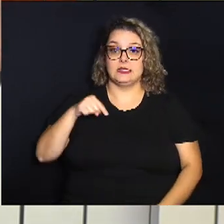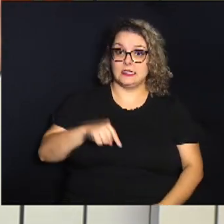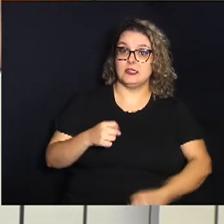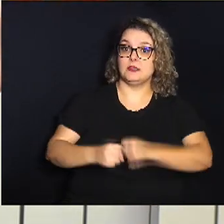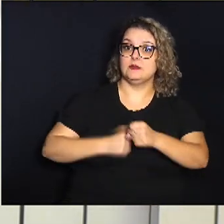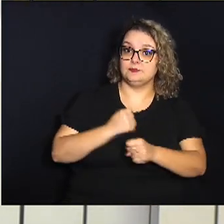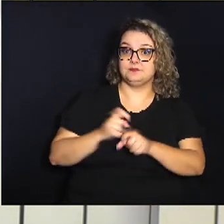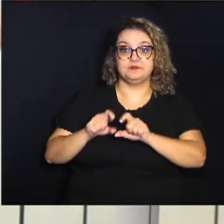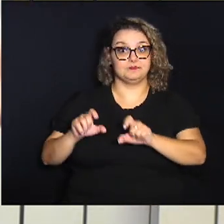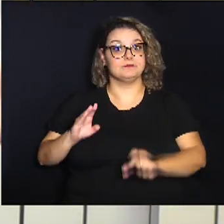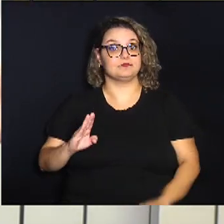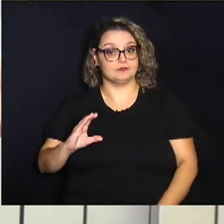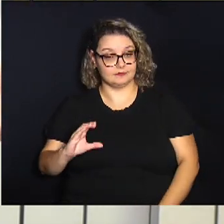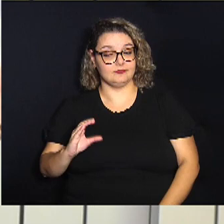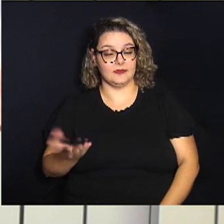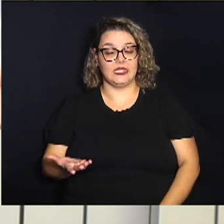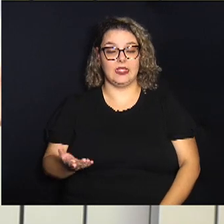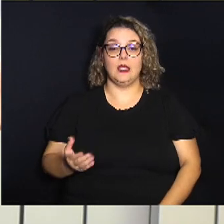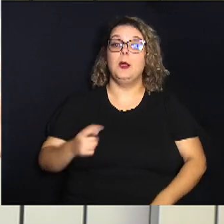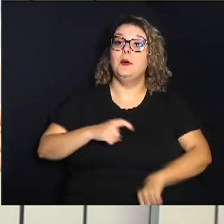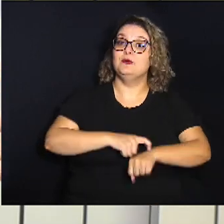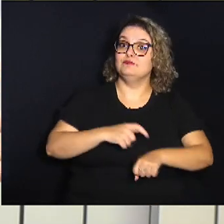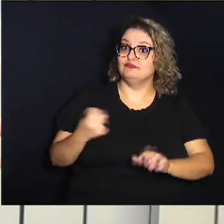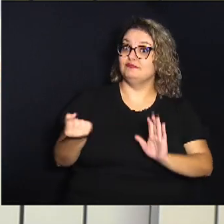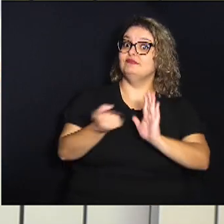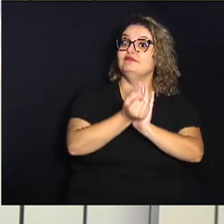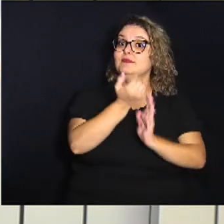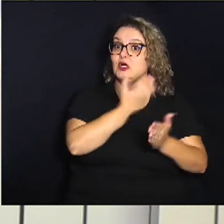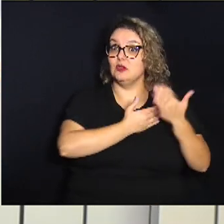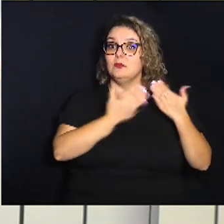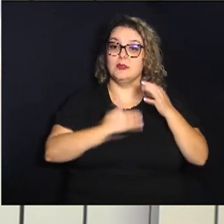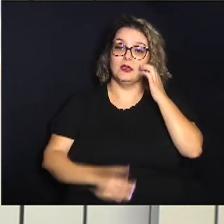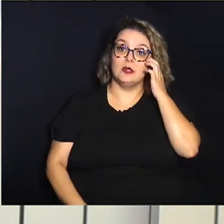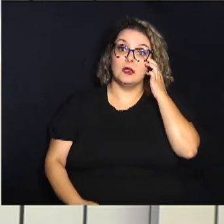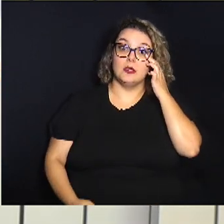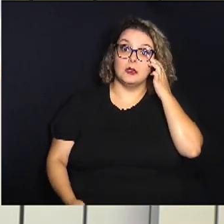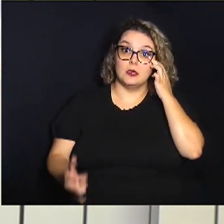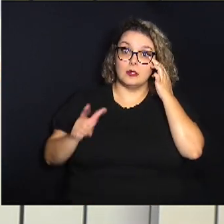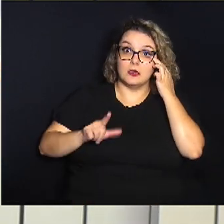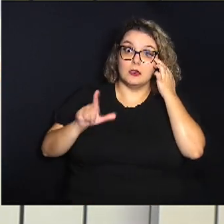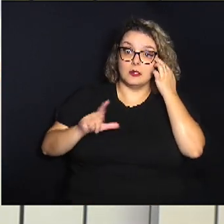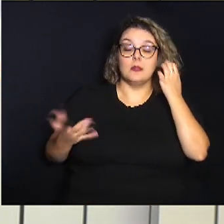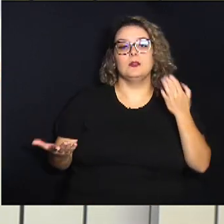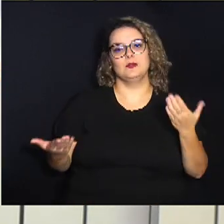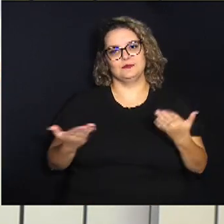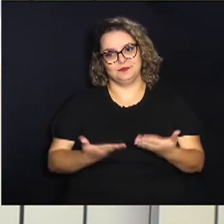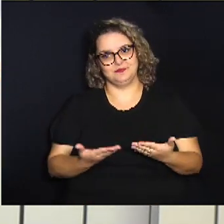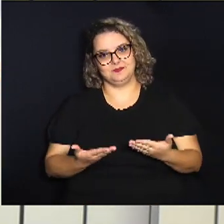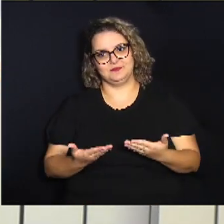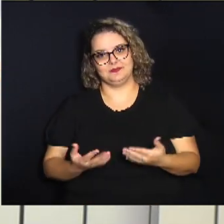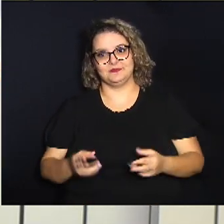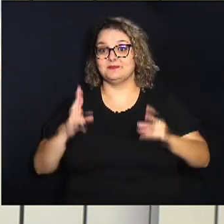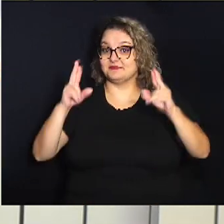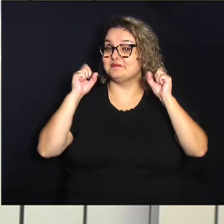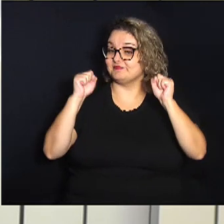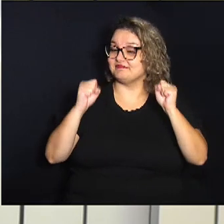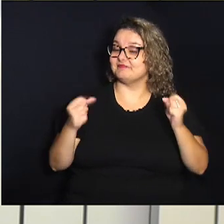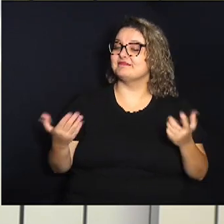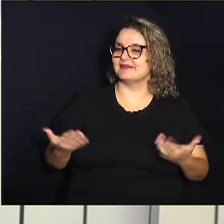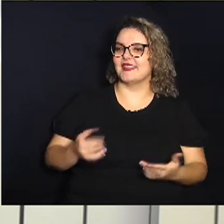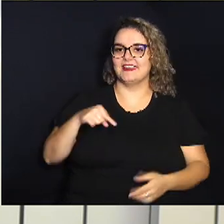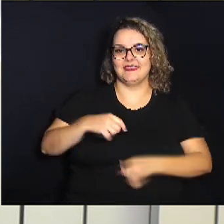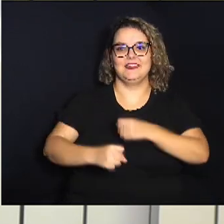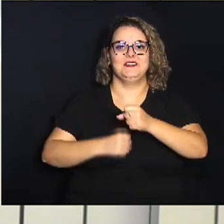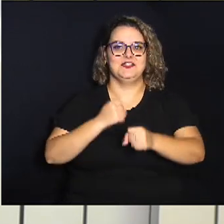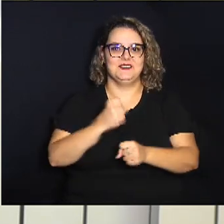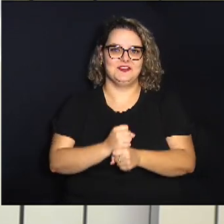C enfim momentos marcantes do passado e claro que o presente que a torcida quer é que neste ano